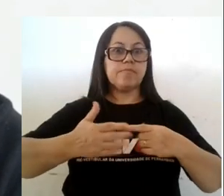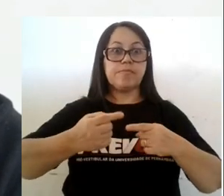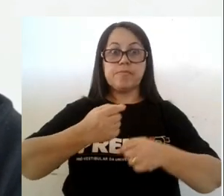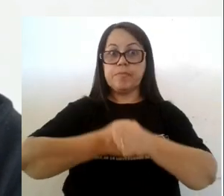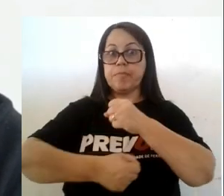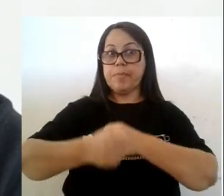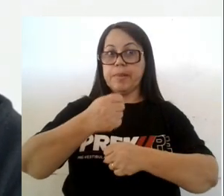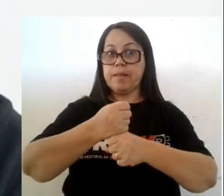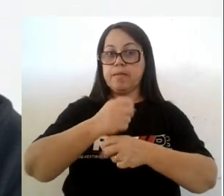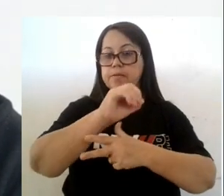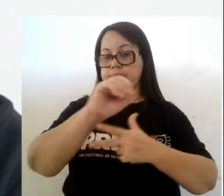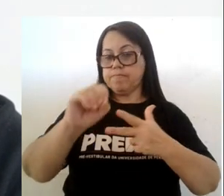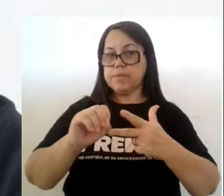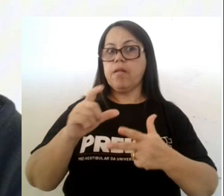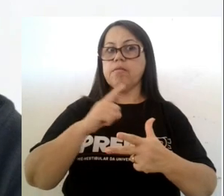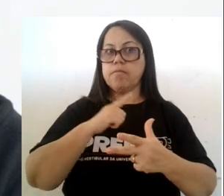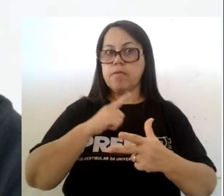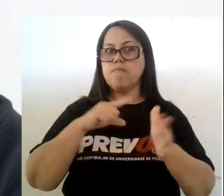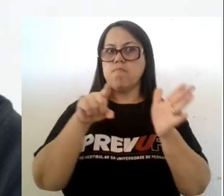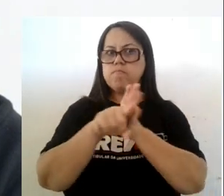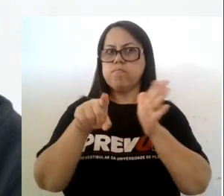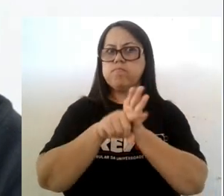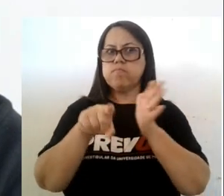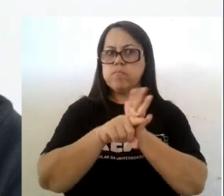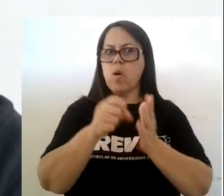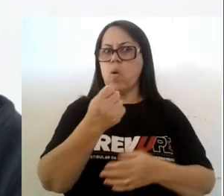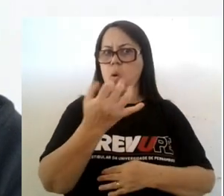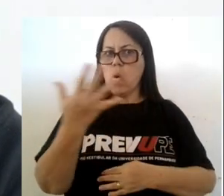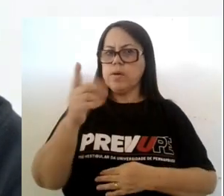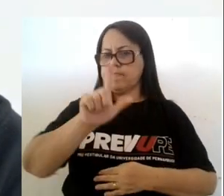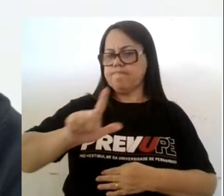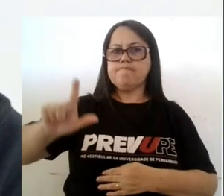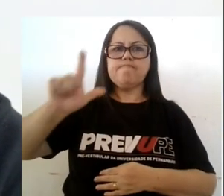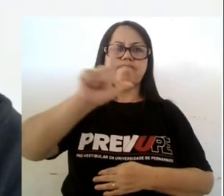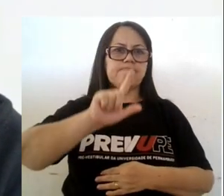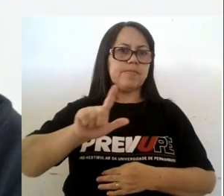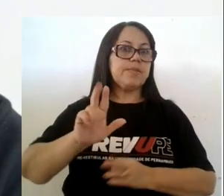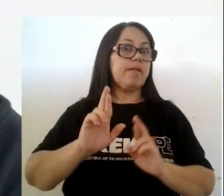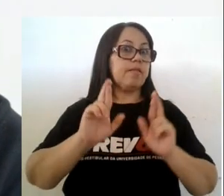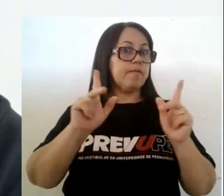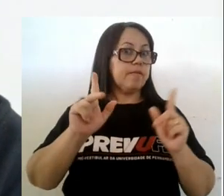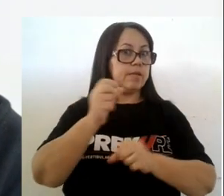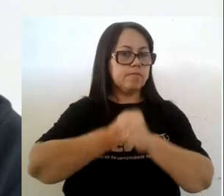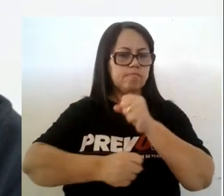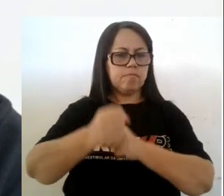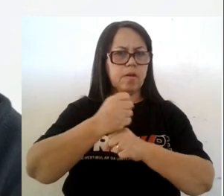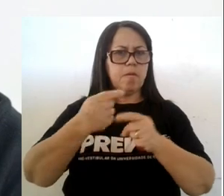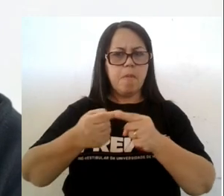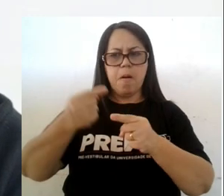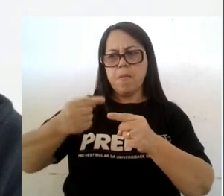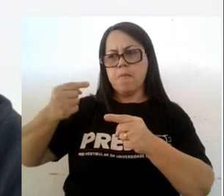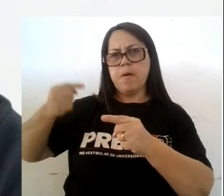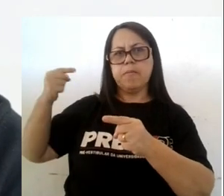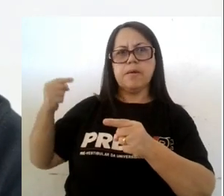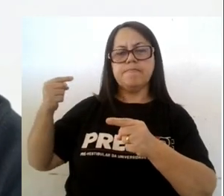última edição do eni houve um aumento significativo no número de questões de literatura em comparação com os anos anteriores